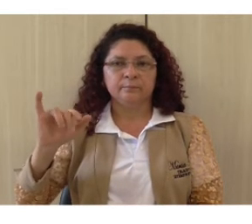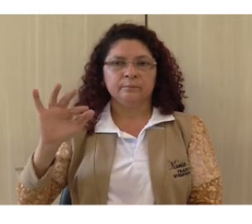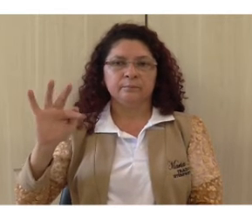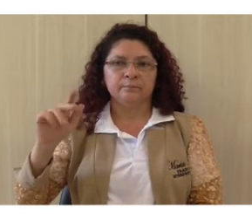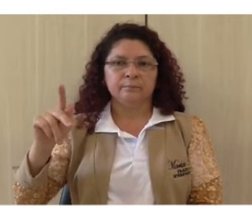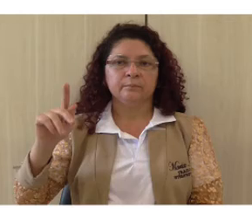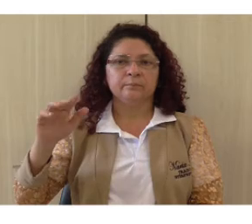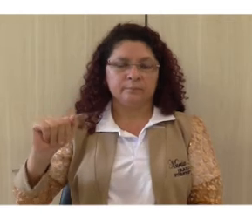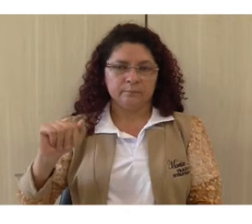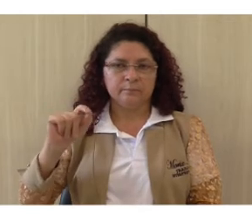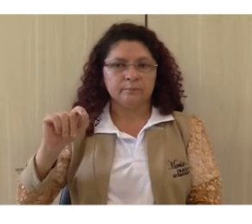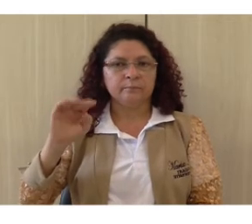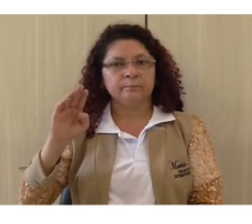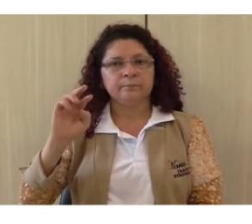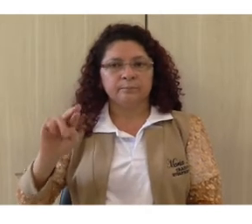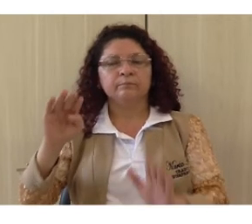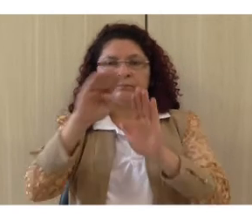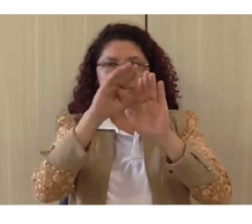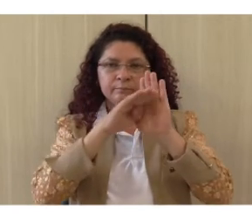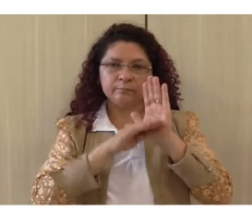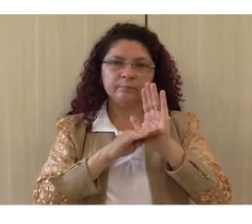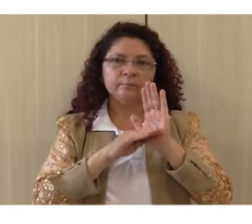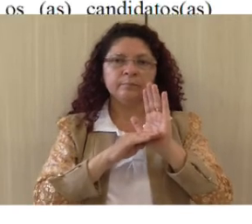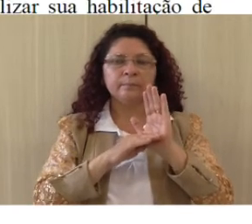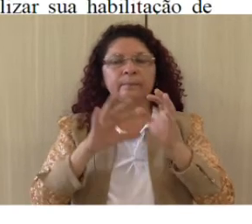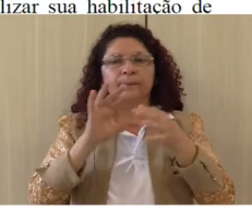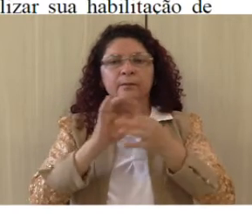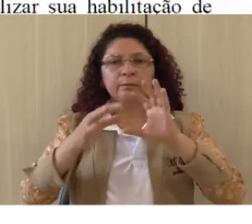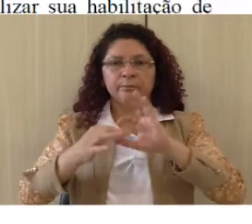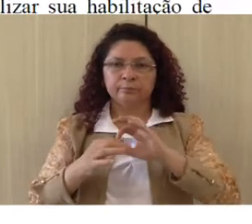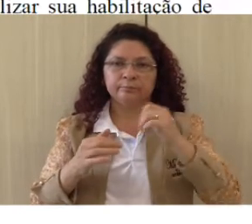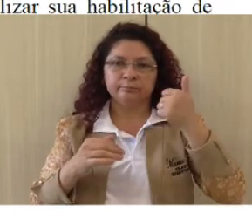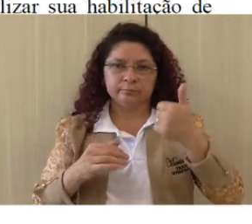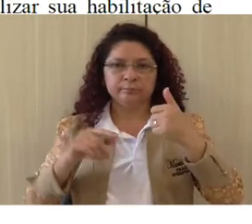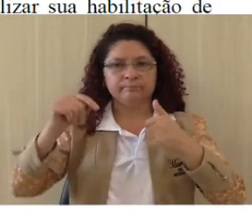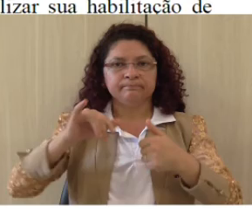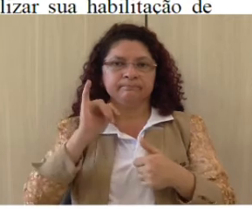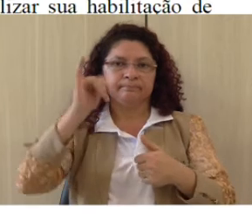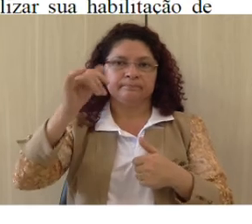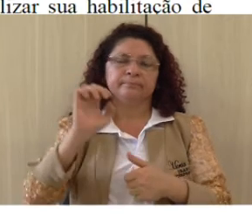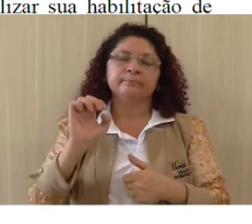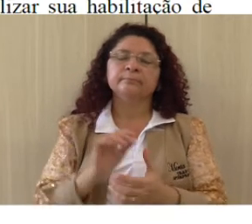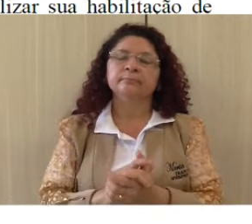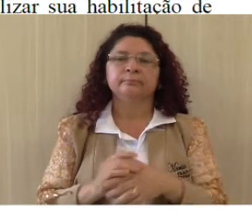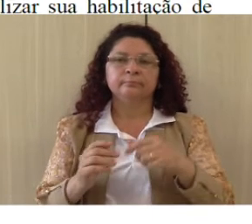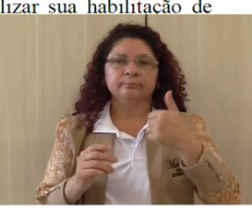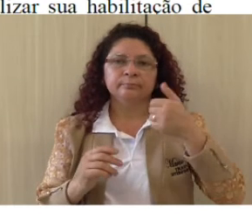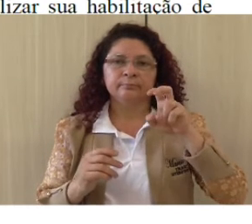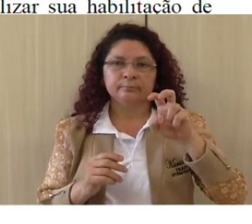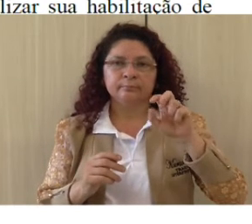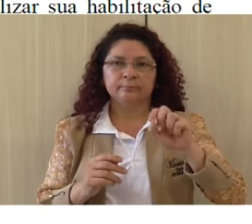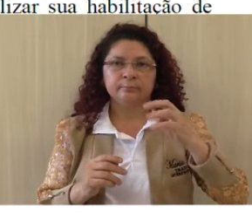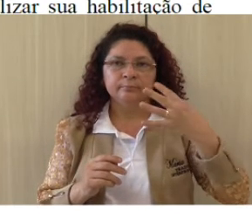www.procel.ifpa.edu.br, conforme o cronograma constante no anexo 1 deste edital. Item 15.4. As vagas